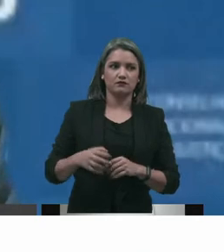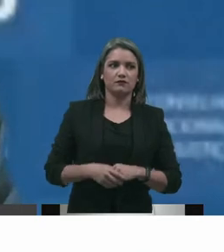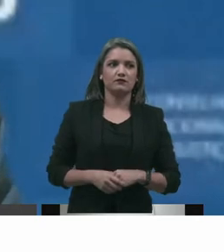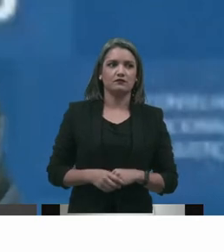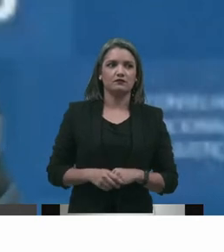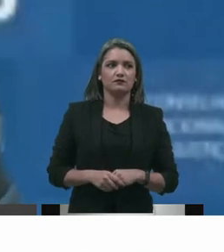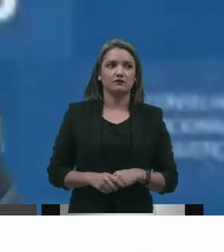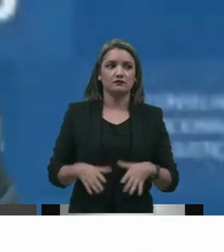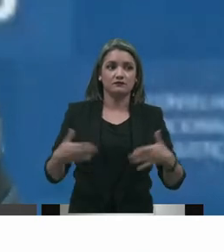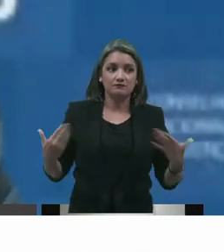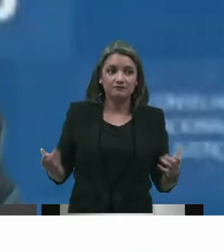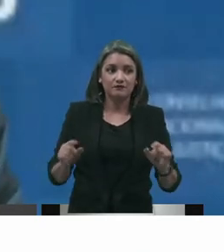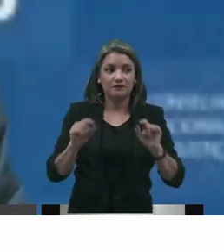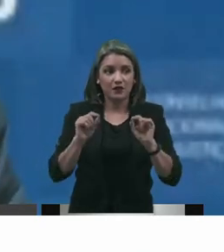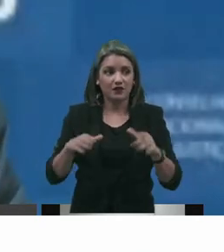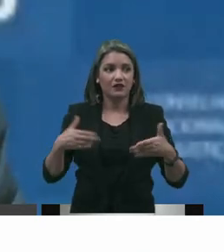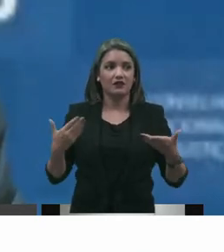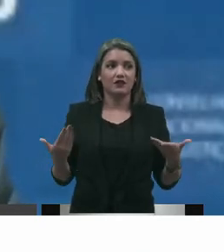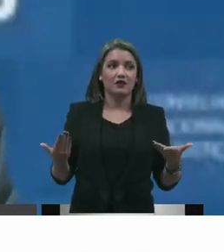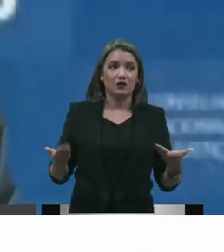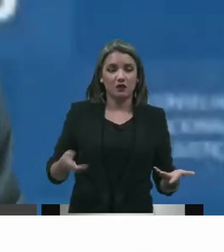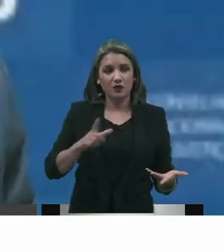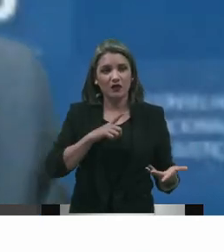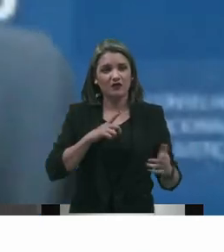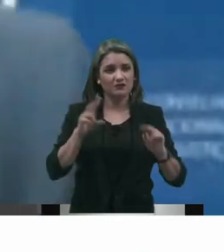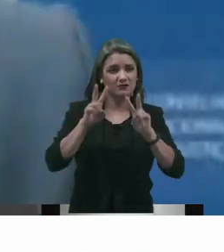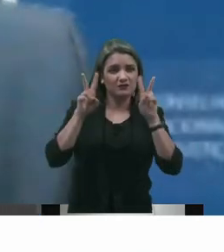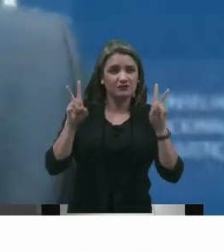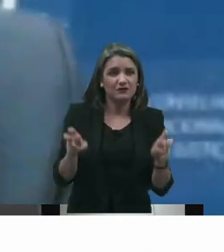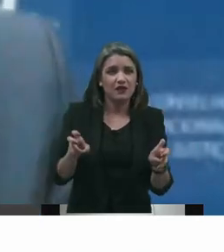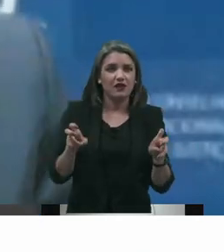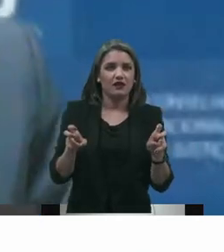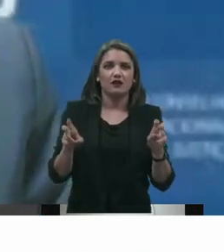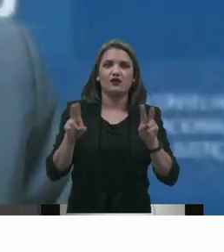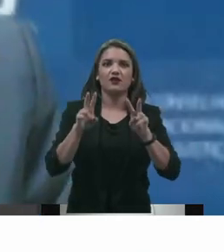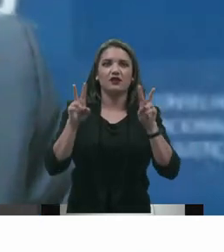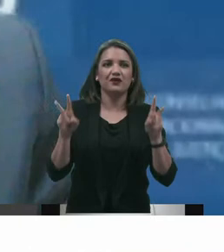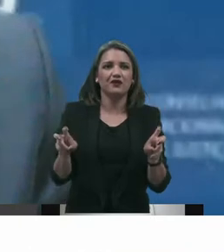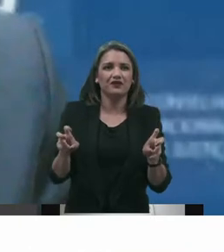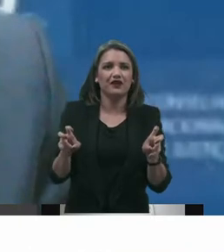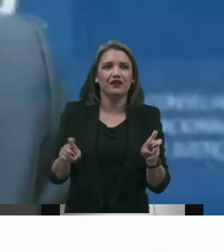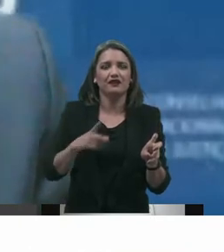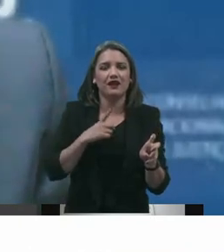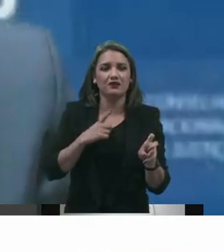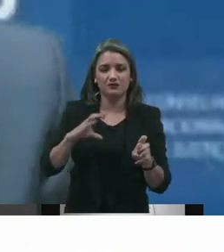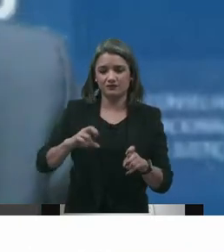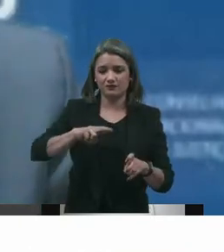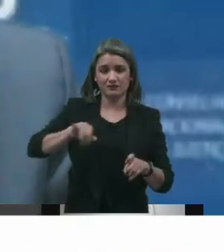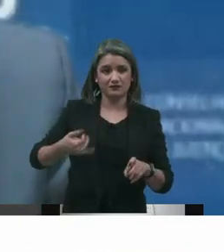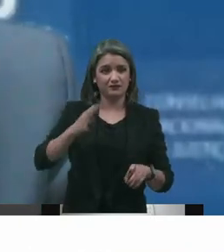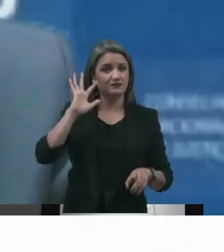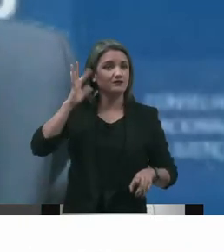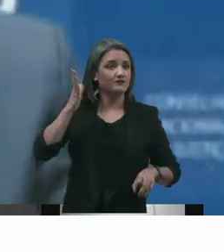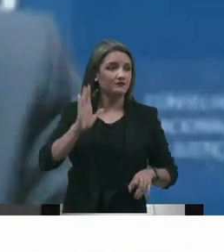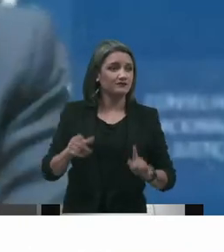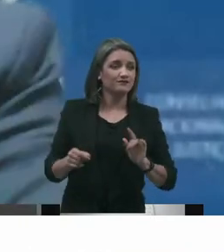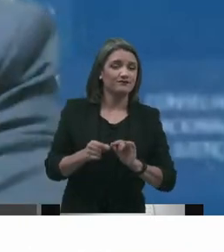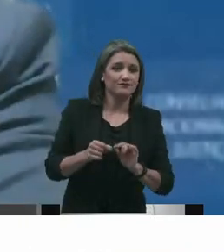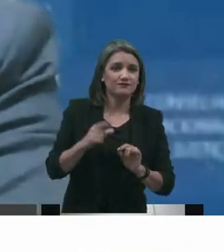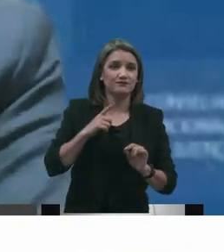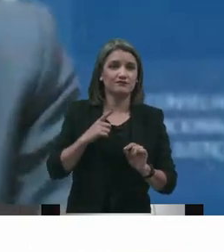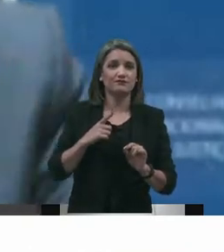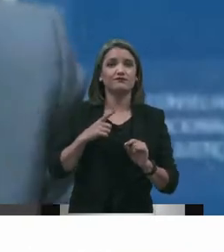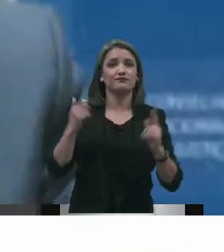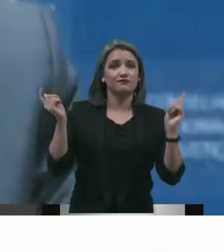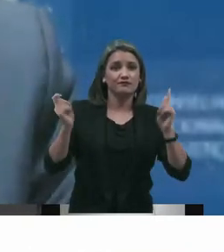Em caso, por se tratar de matéria consolidada no âmbito do CNJ e do STF, inegável a